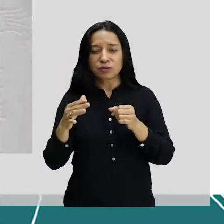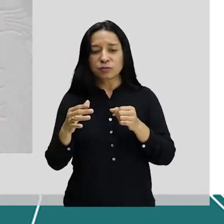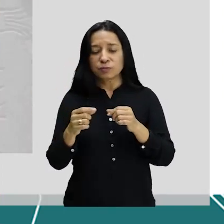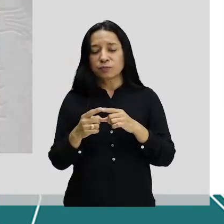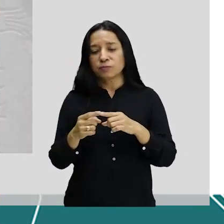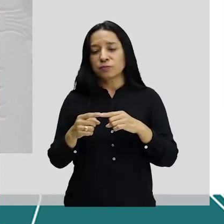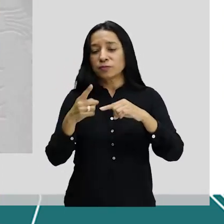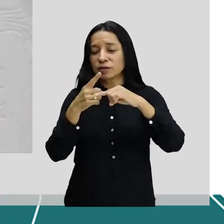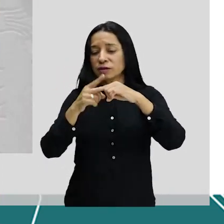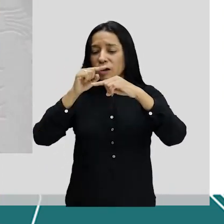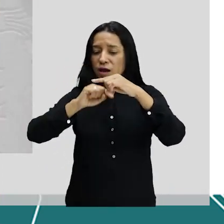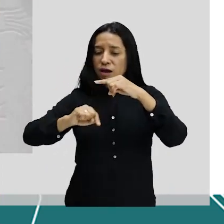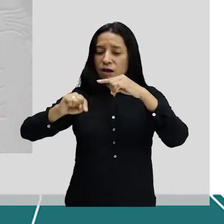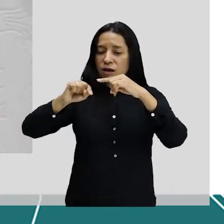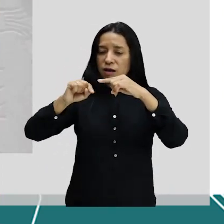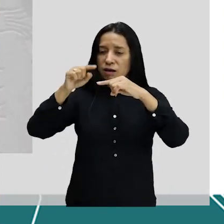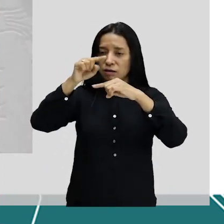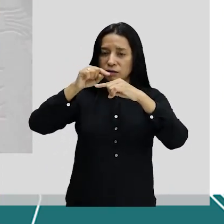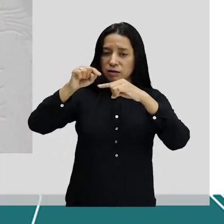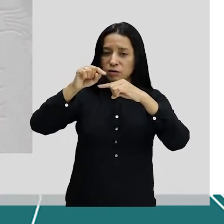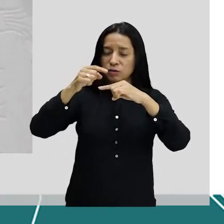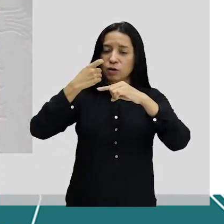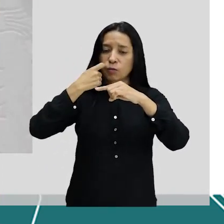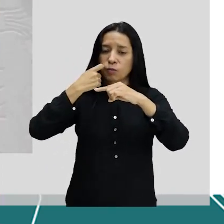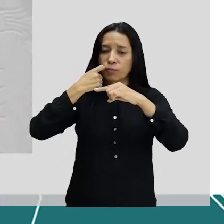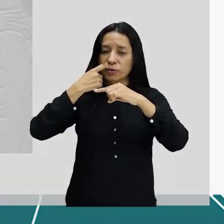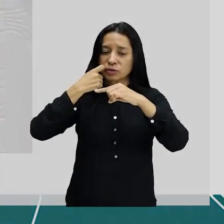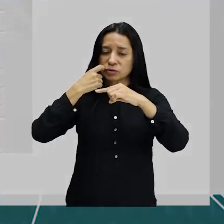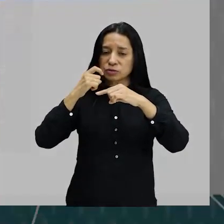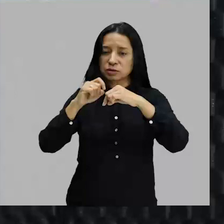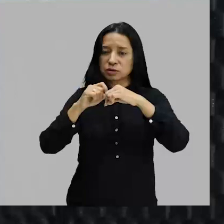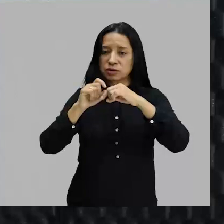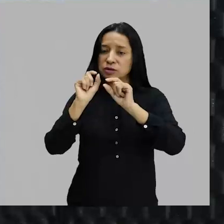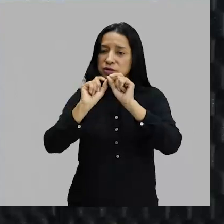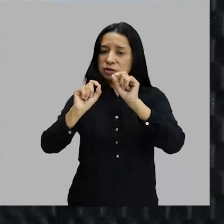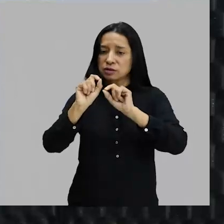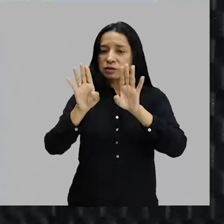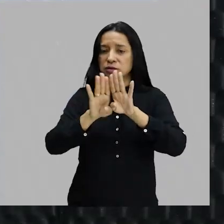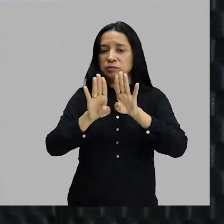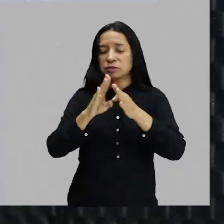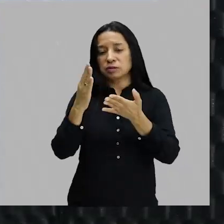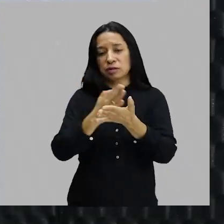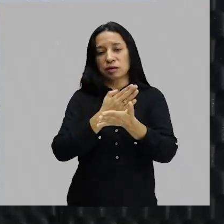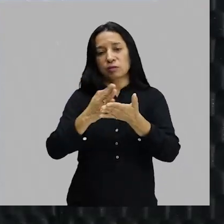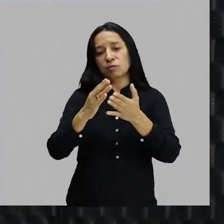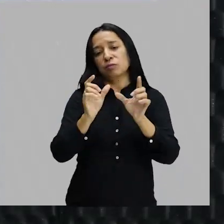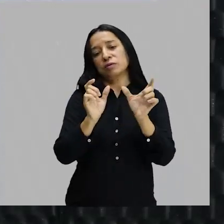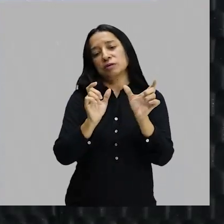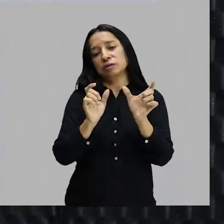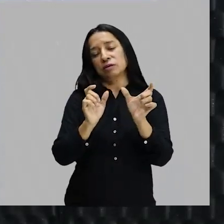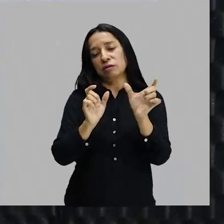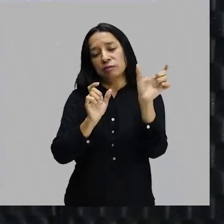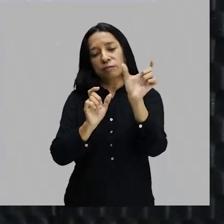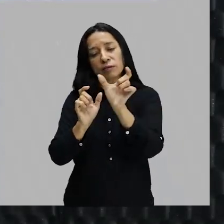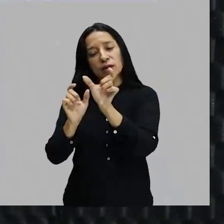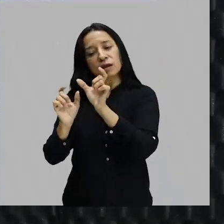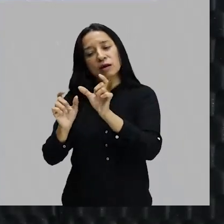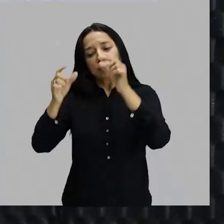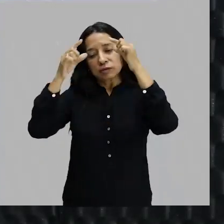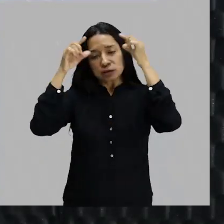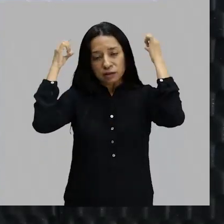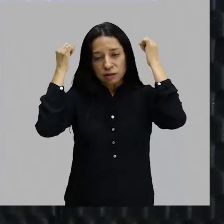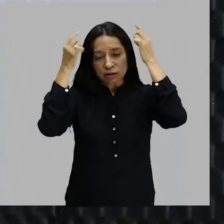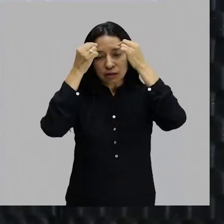âncora, o peixe, já explicar para vocês o que é o peixe. E algumas palavras em grego que